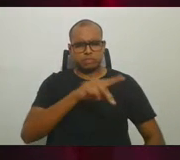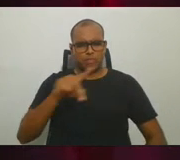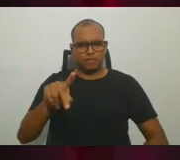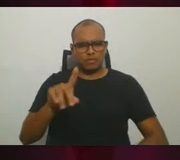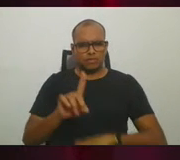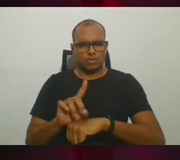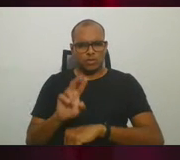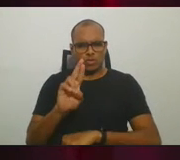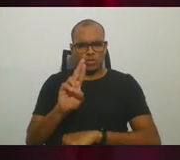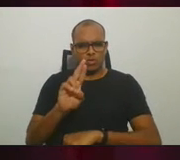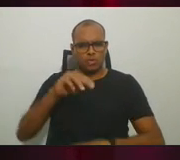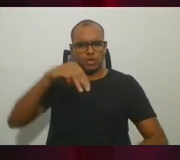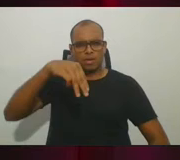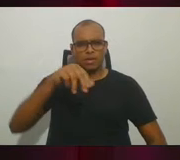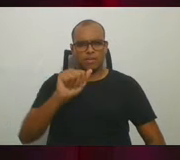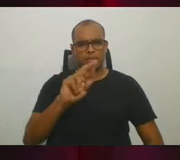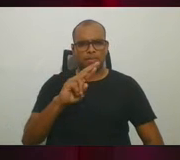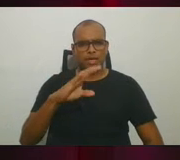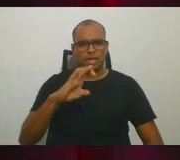Marcelo Feldaus.